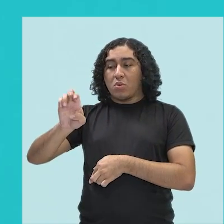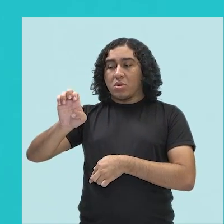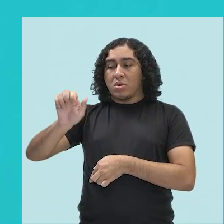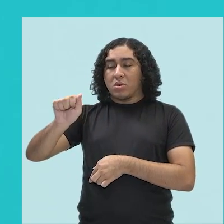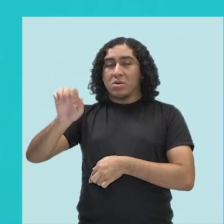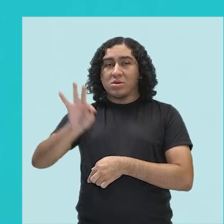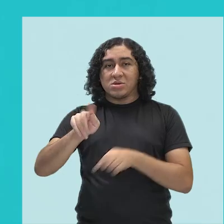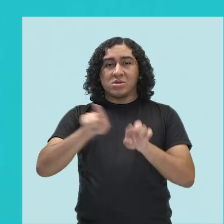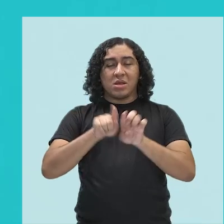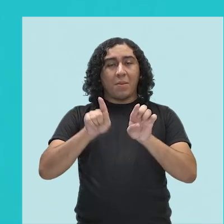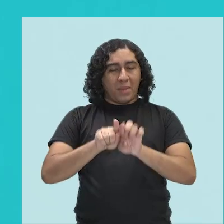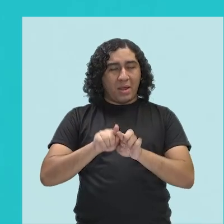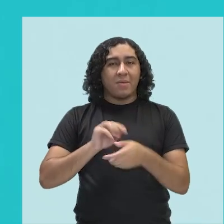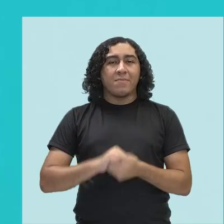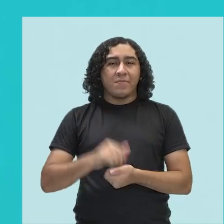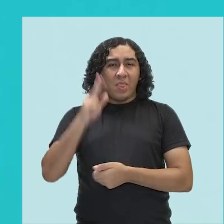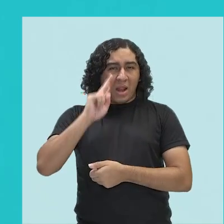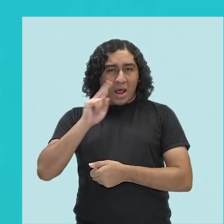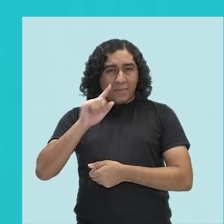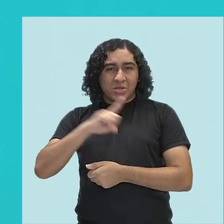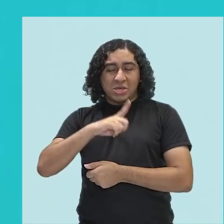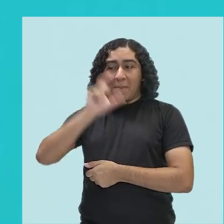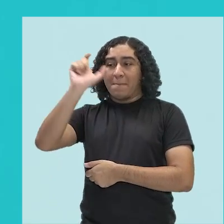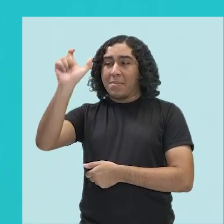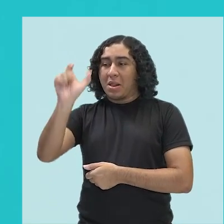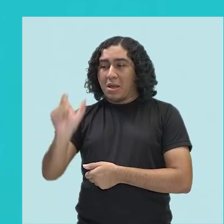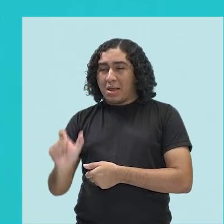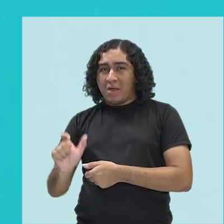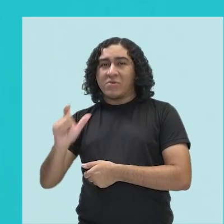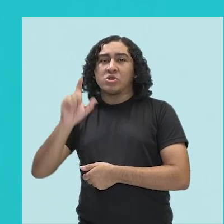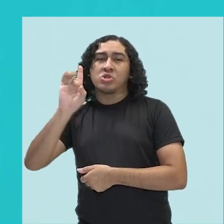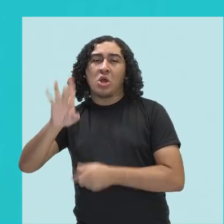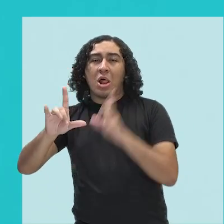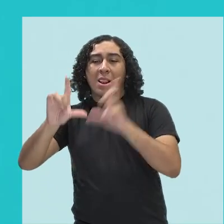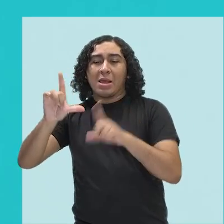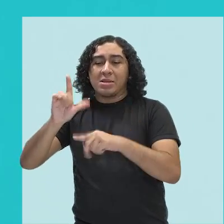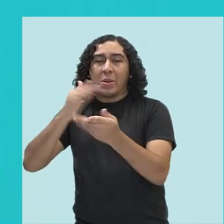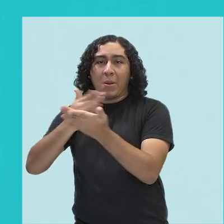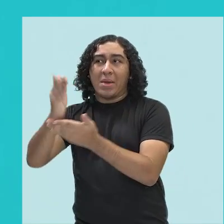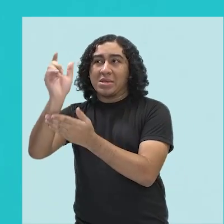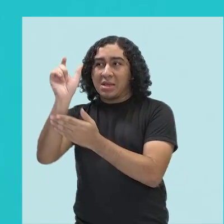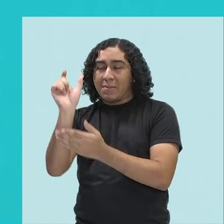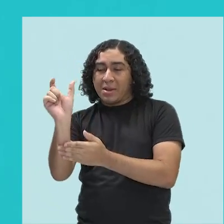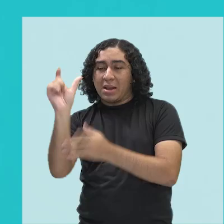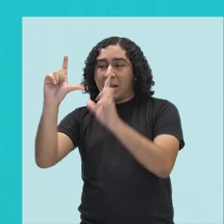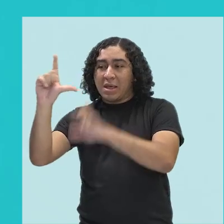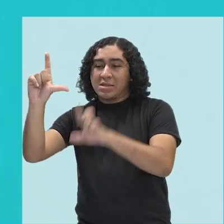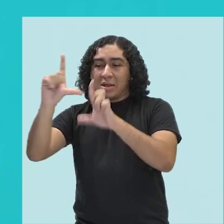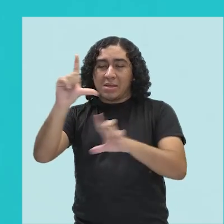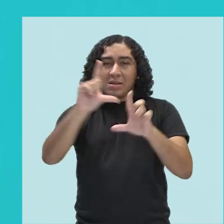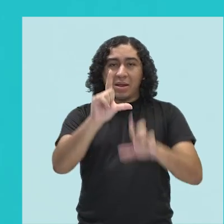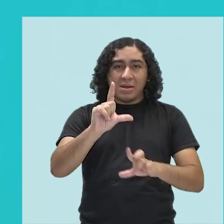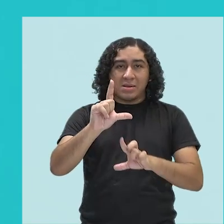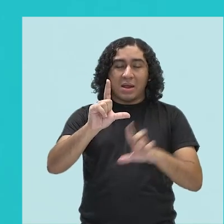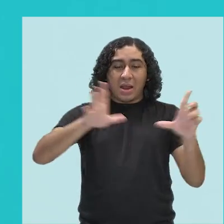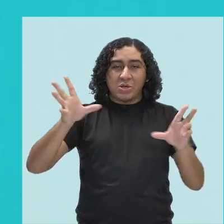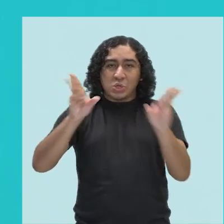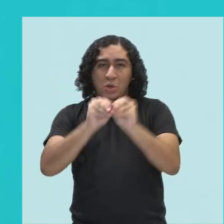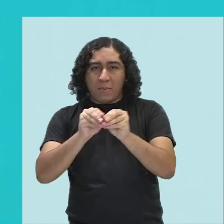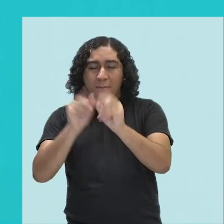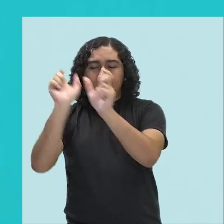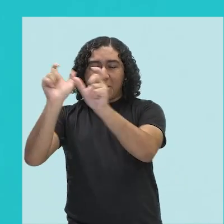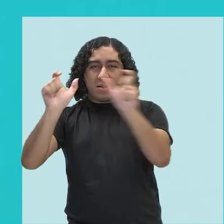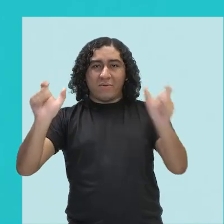great, happy birthday to you, how are you? Quando você quer falar you, você coloca só